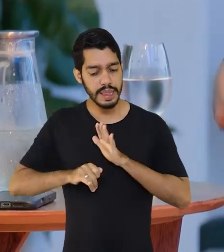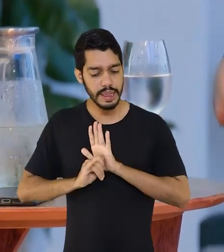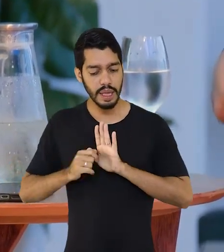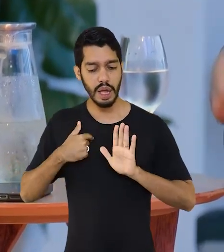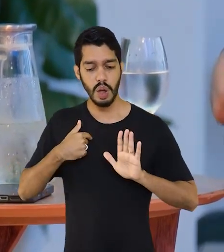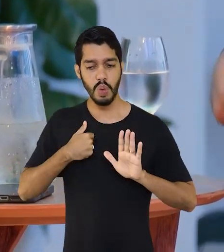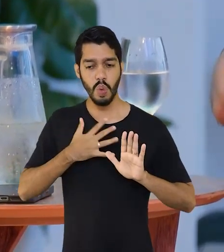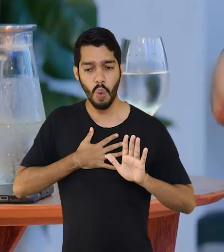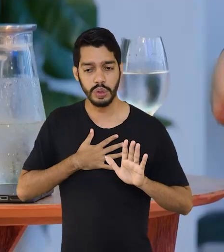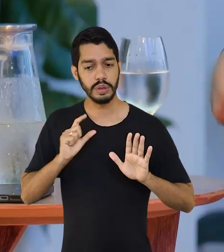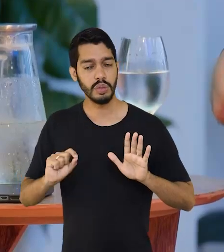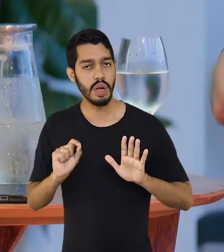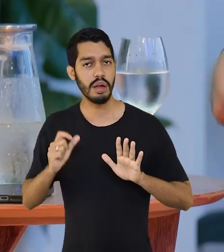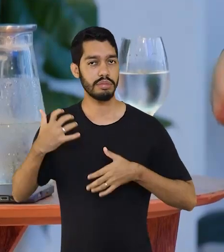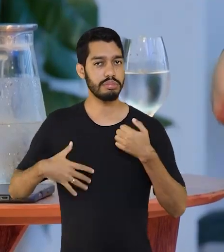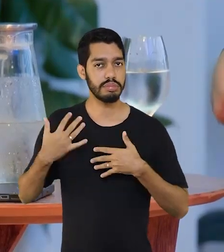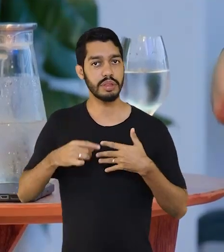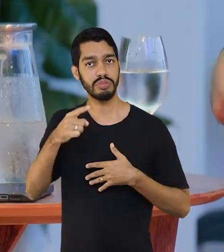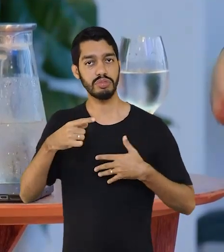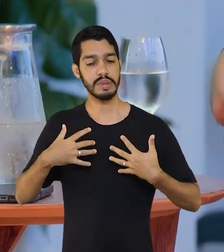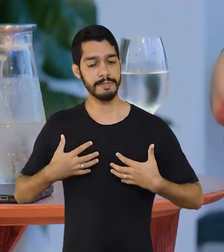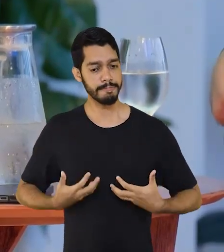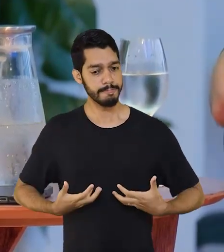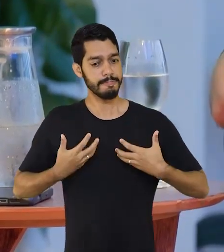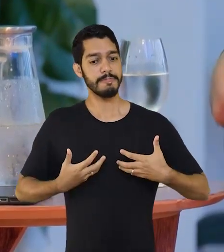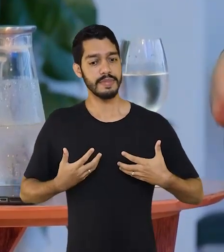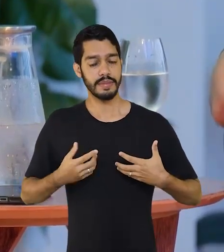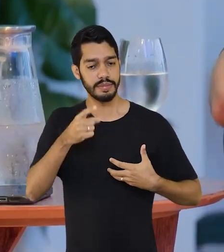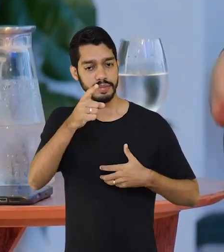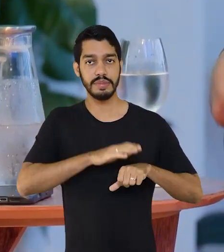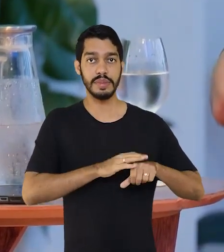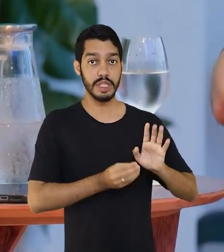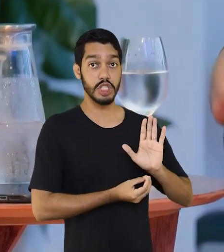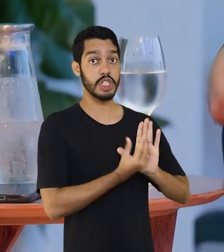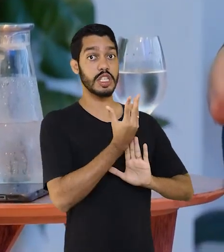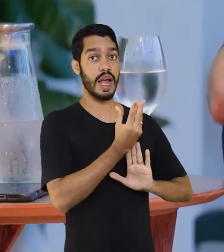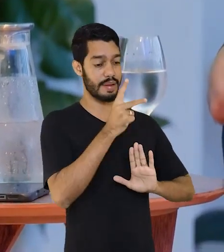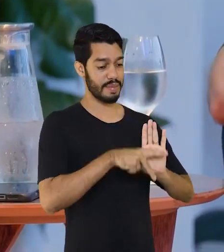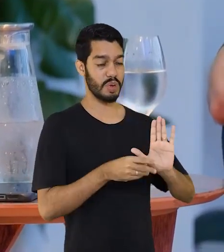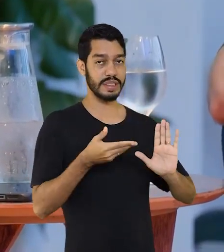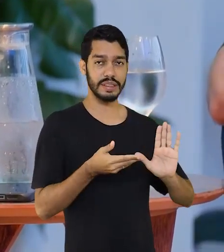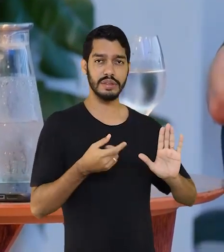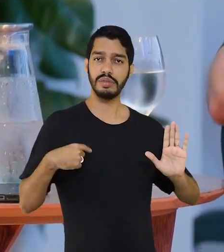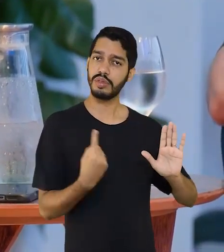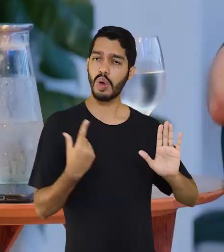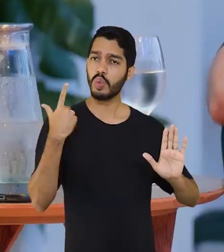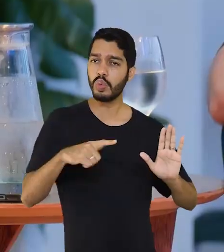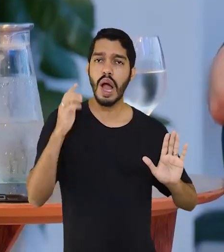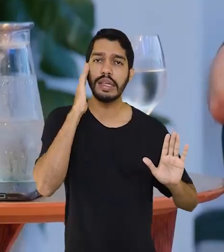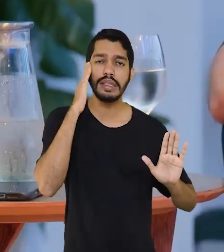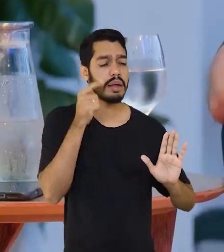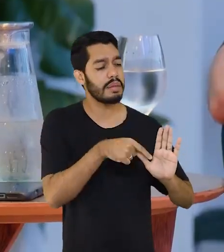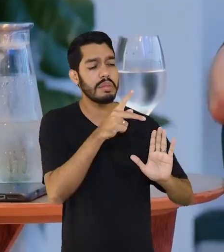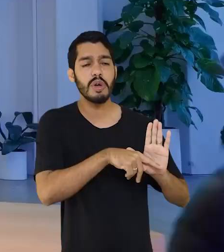Jean gosta? O que te anima? O que fez você criar a Winning? Até para a gente poder entender